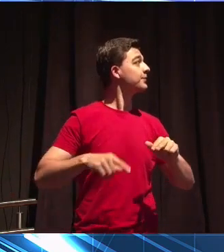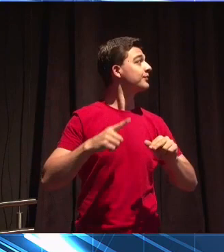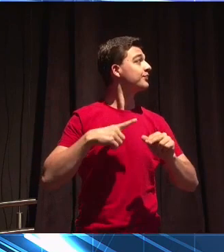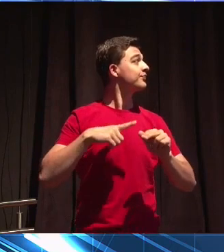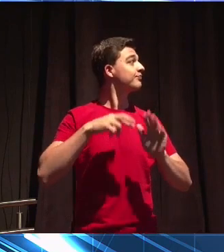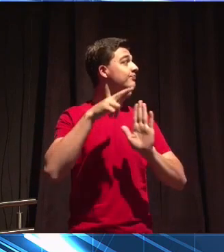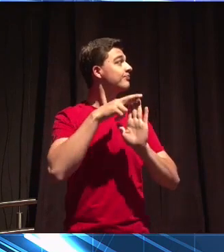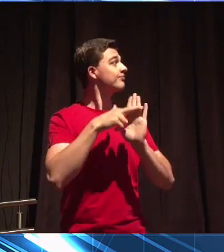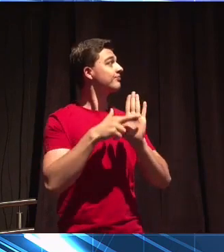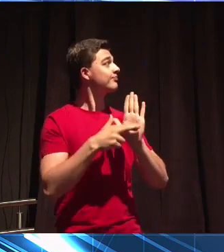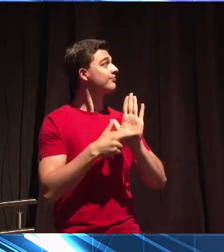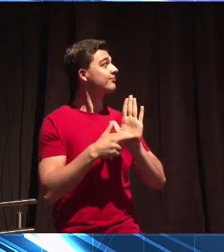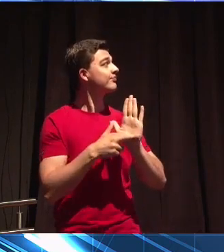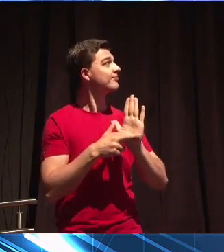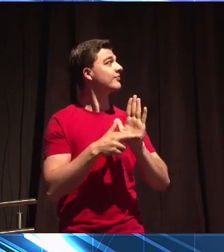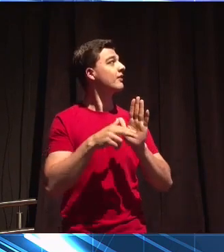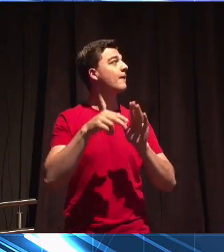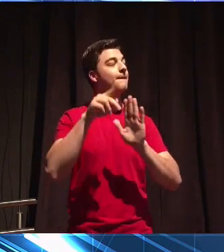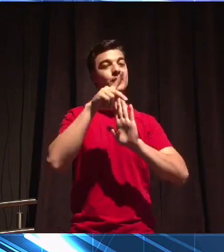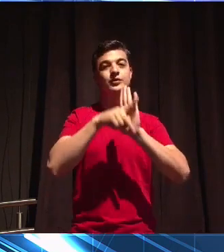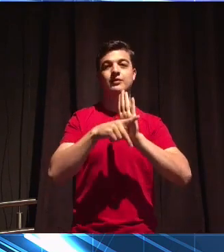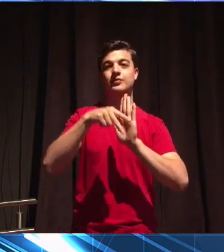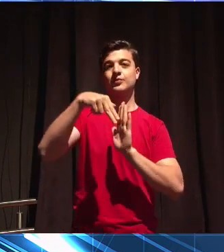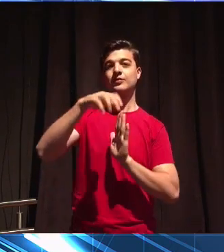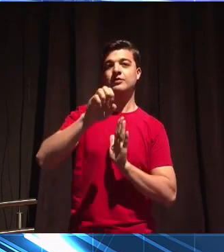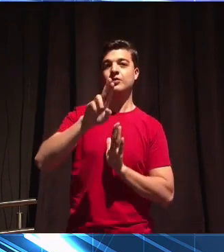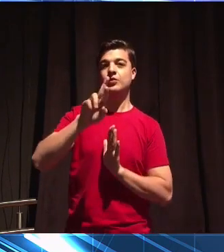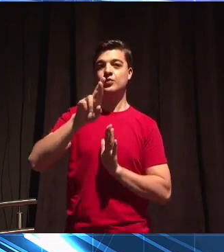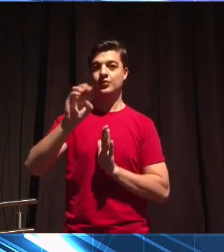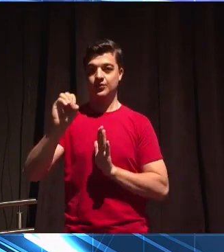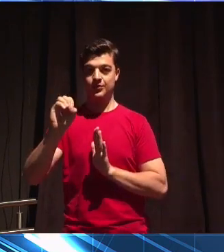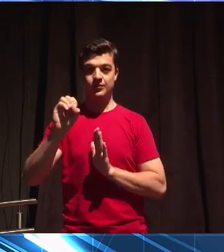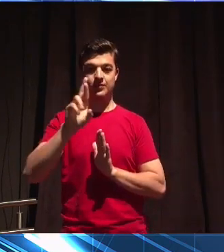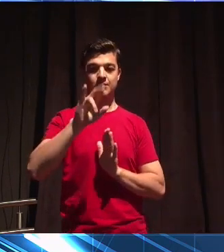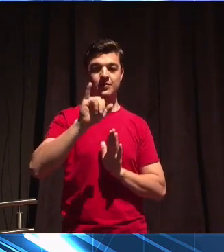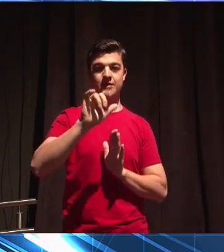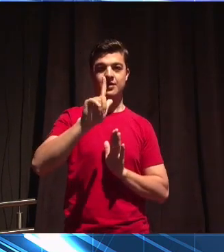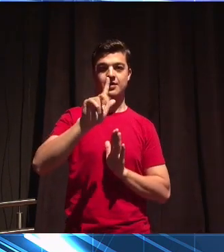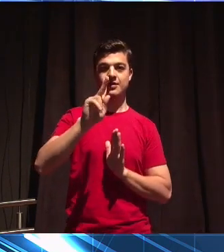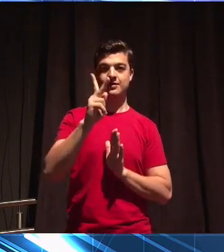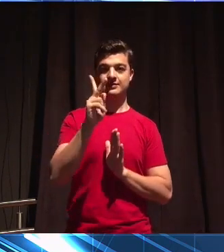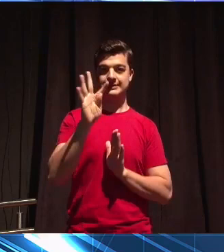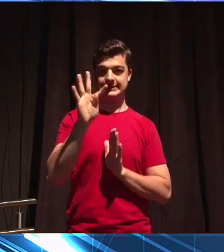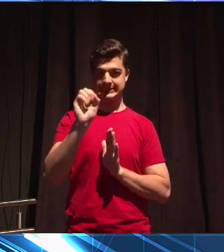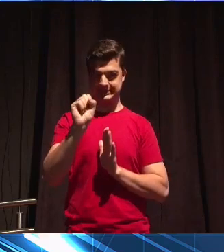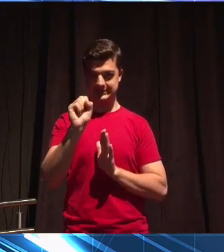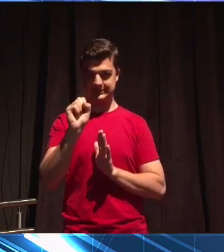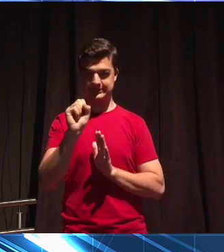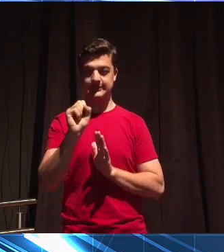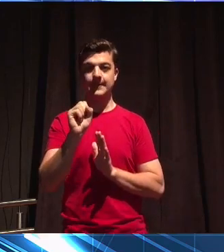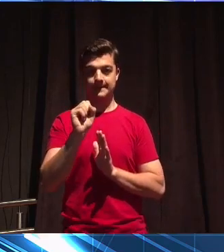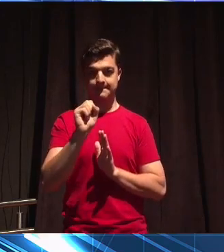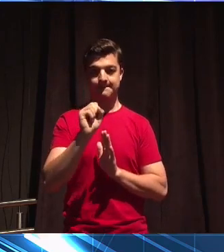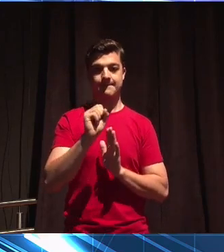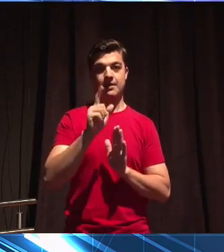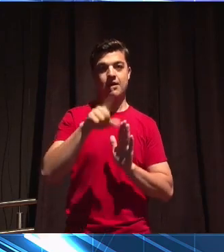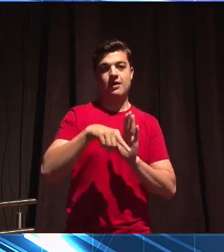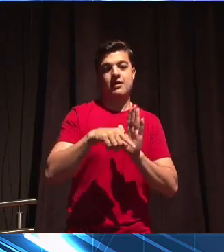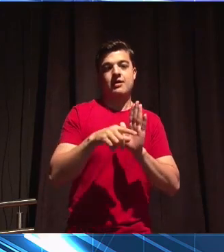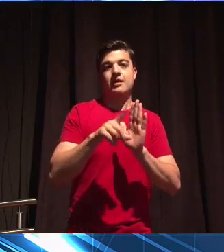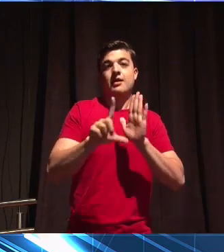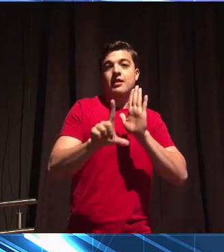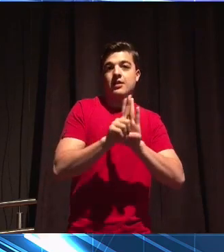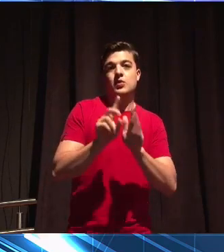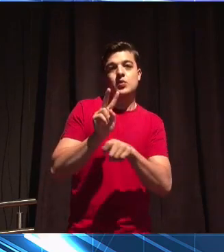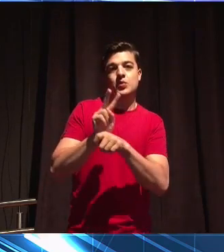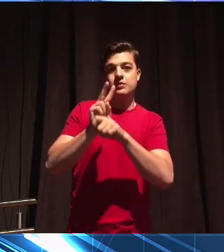University. E a gente tem um projeto de lei aqui no Brasil que visa alterar ali na LGPD para colocar também dado pessoal sensível. Lembrando,